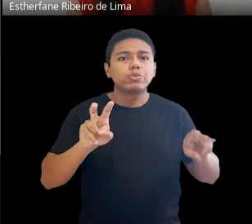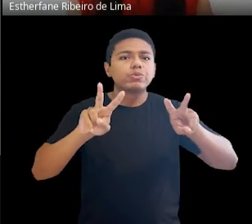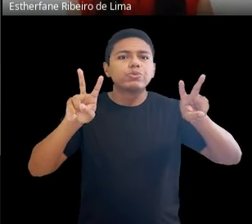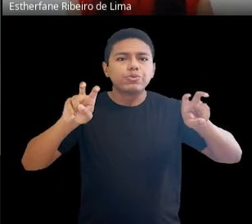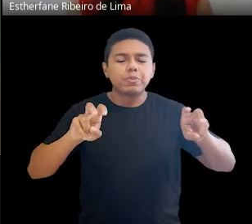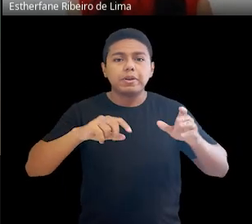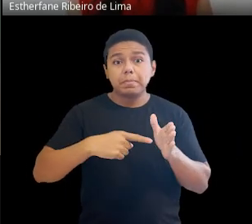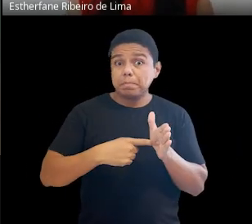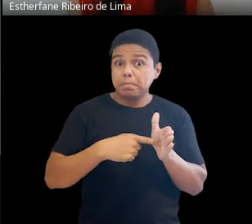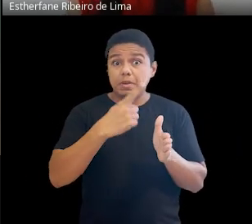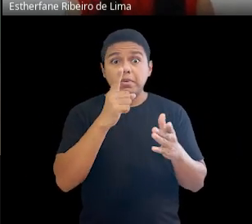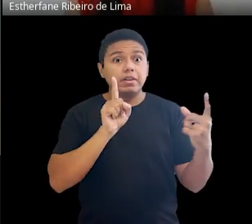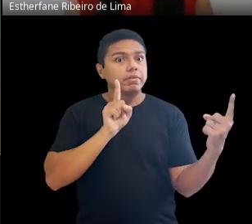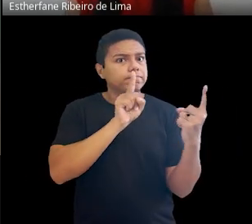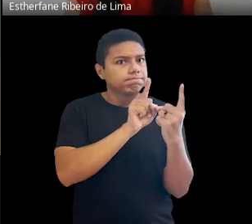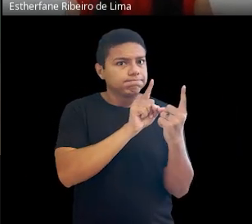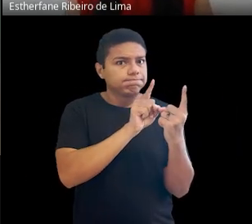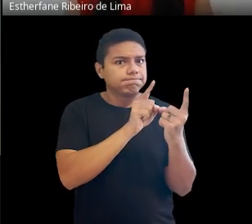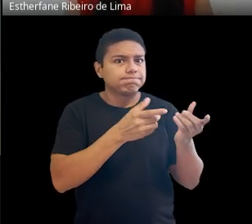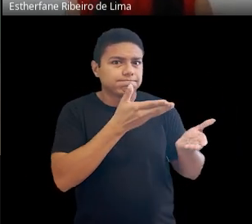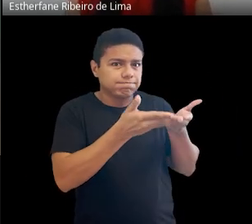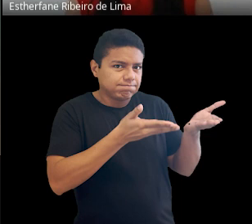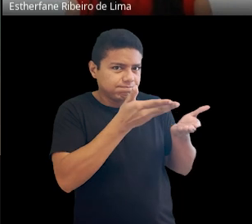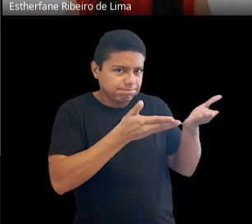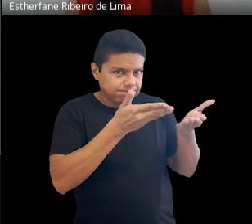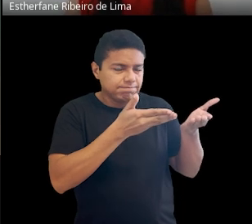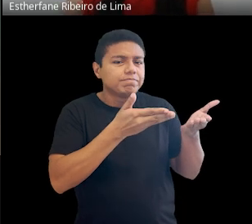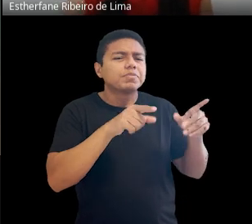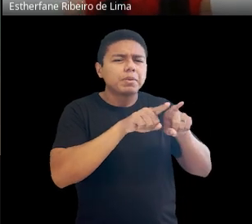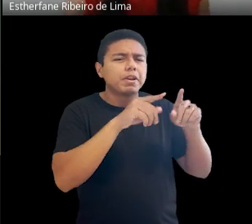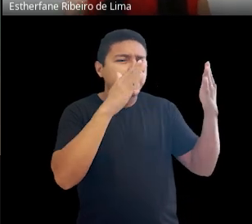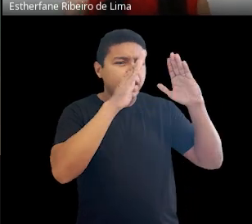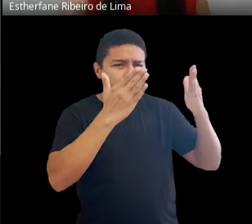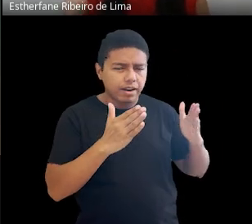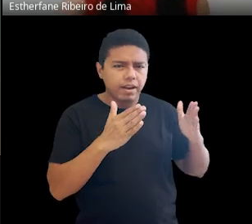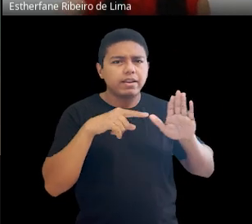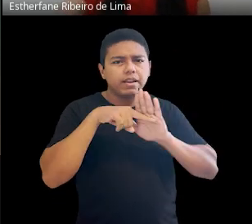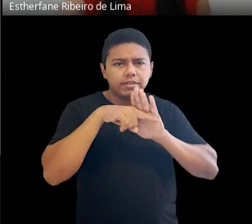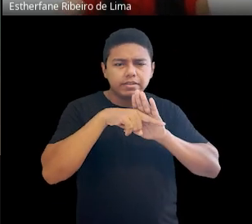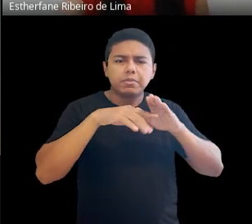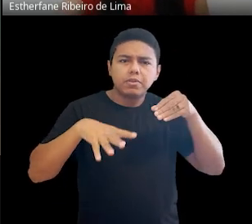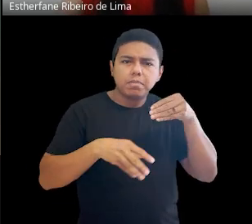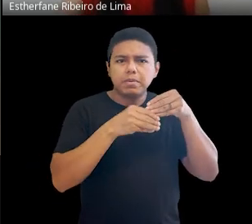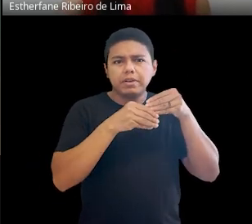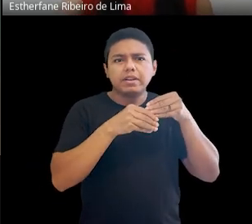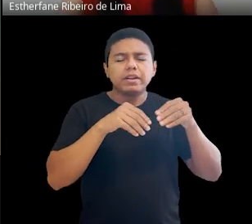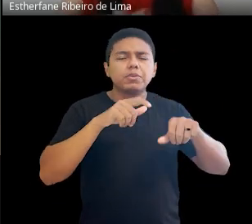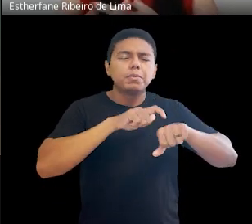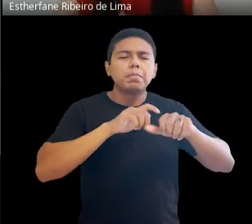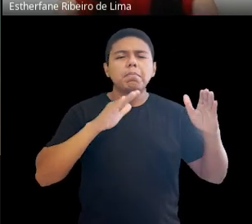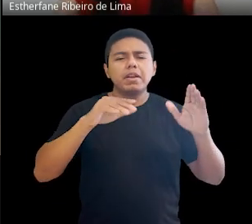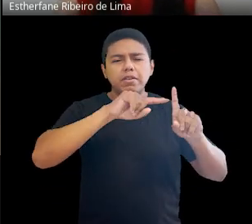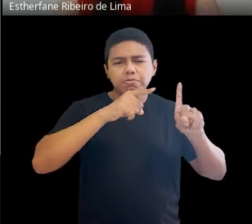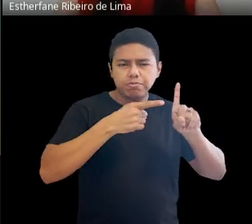da primeira consulta, anamnese, exame físico e exames complementares do pré-natal.